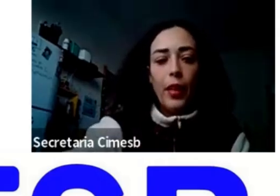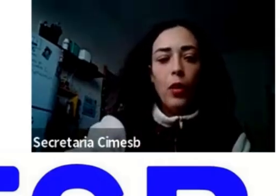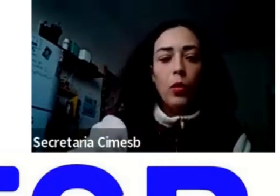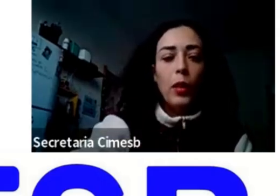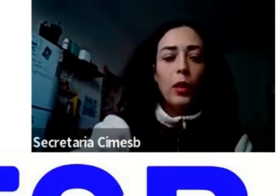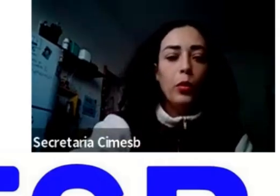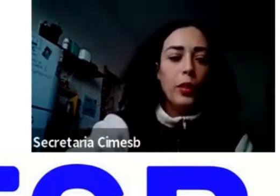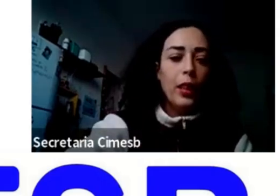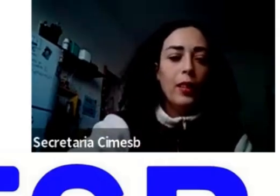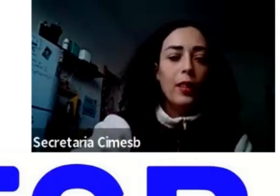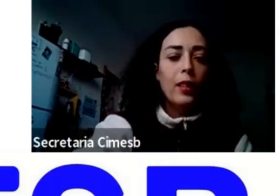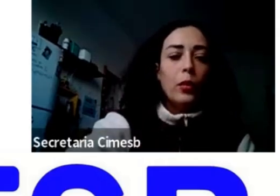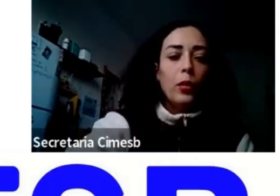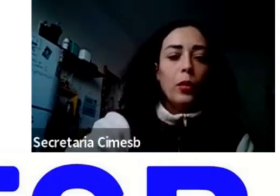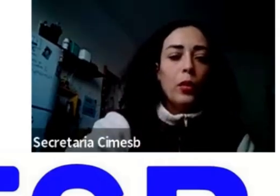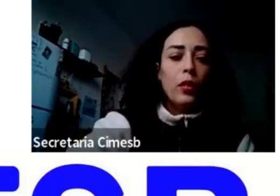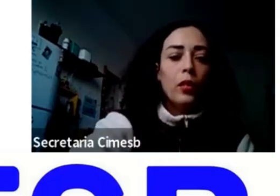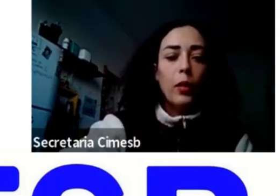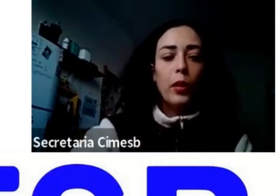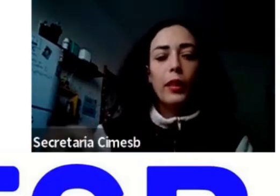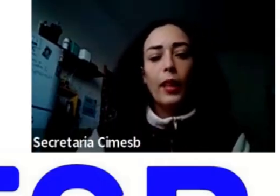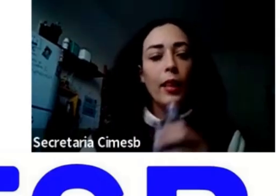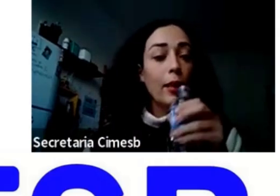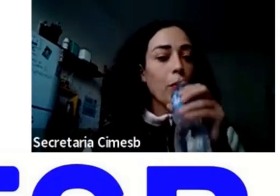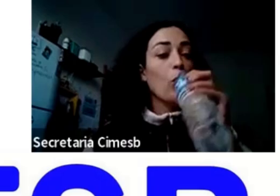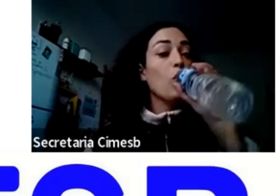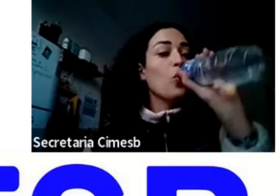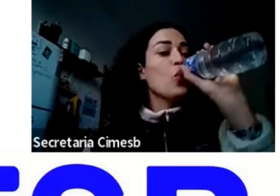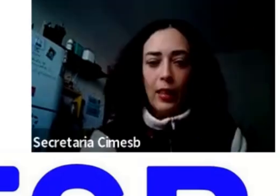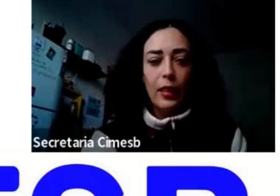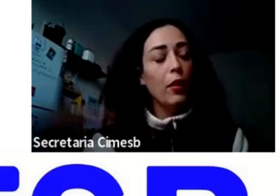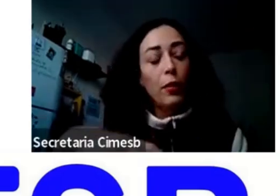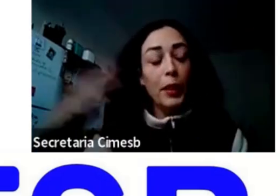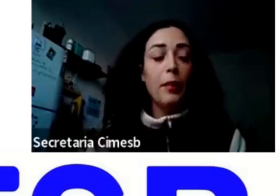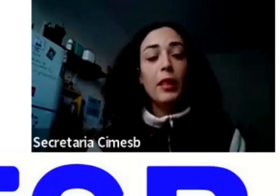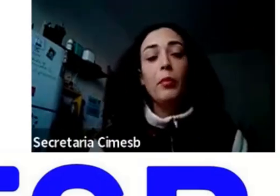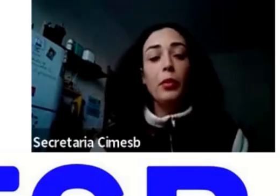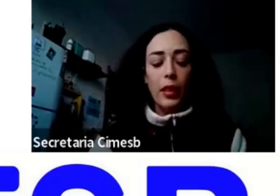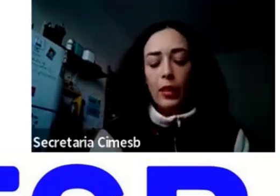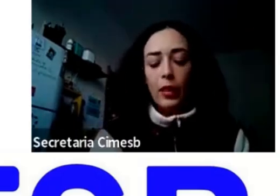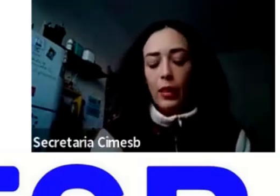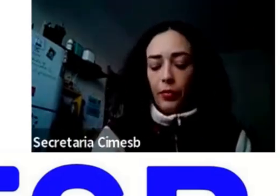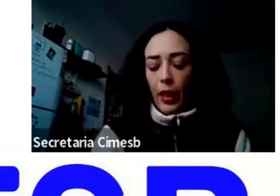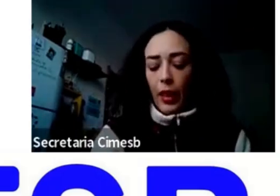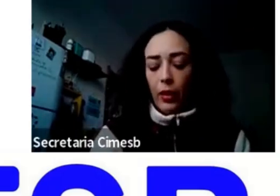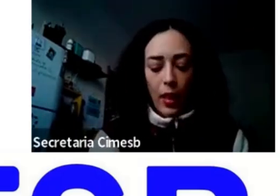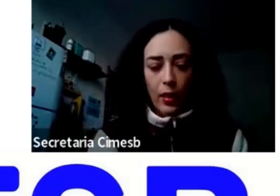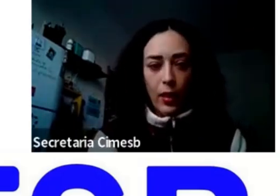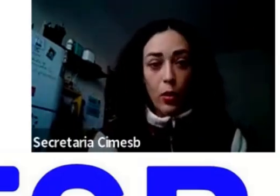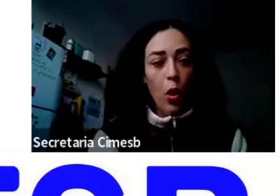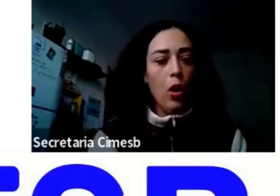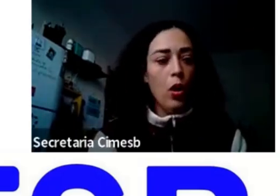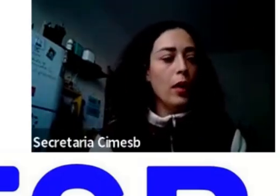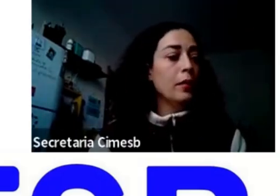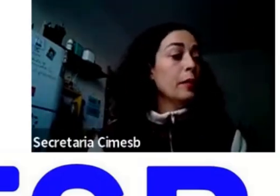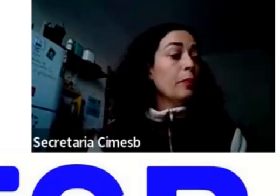tiver alguma dúvida. Tá tudo tranquilo até aqui? Então, eu percebo essa mudança dentro